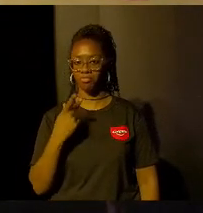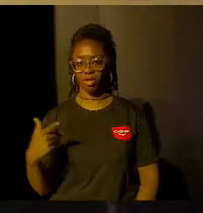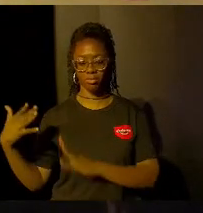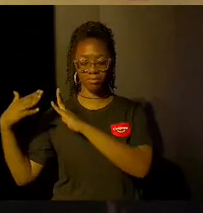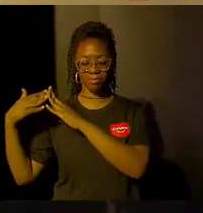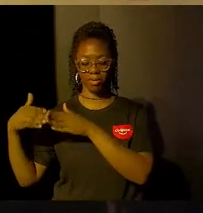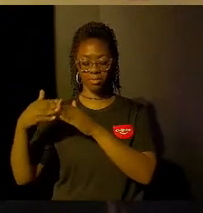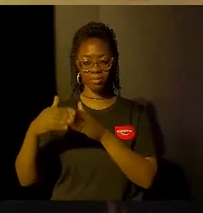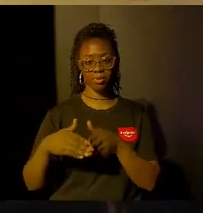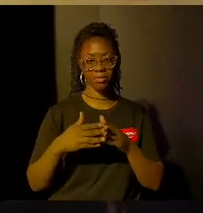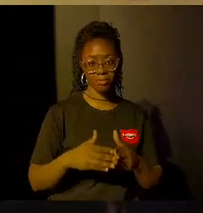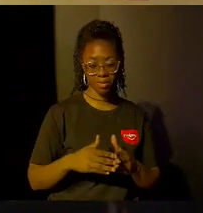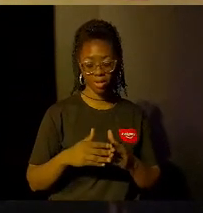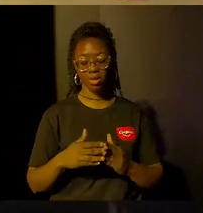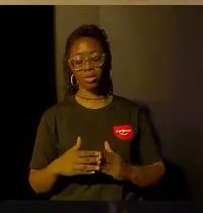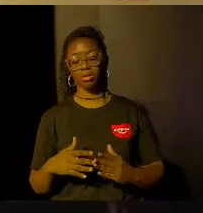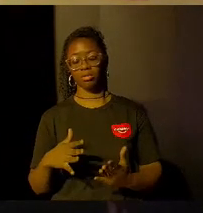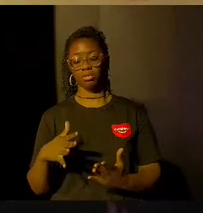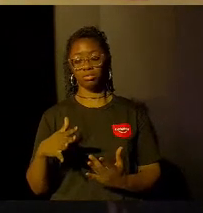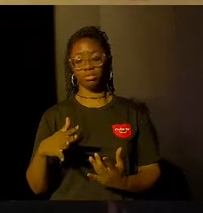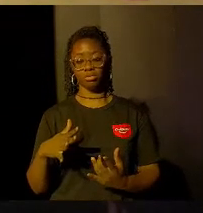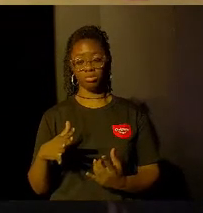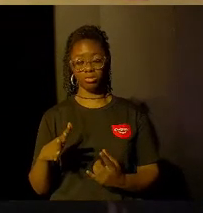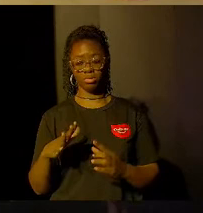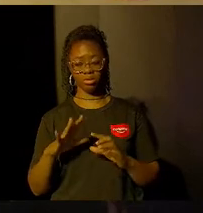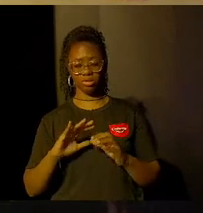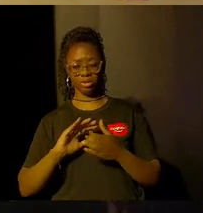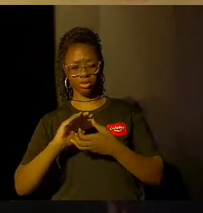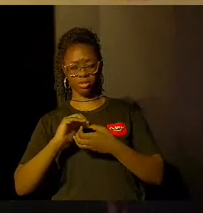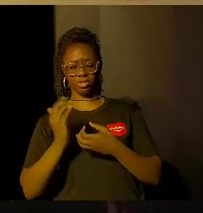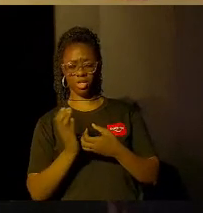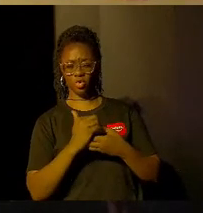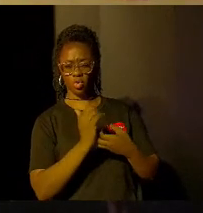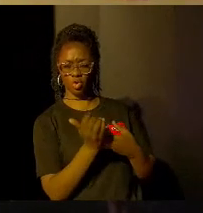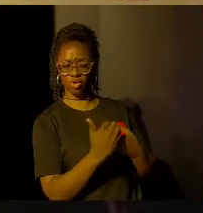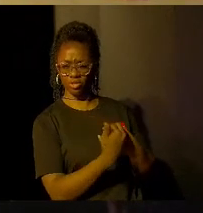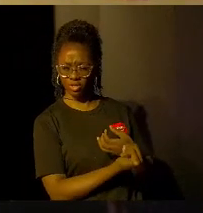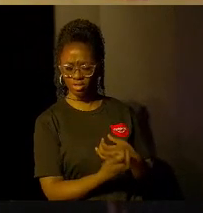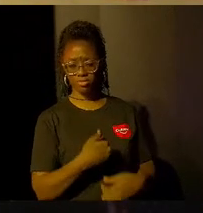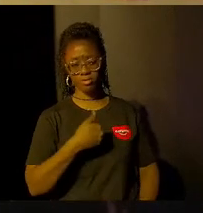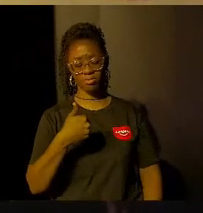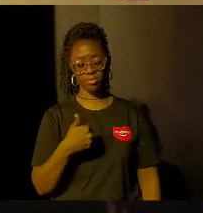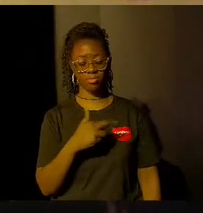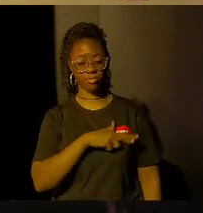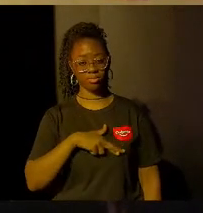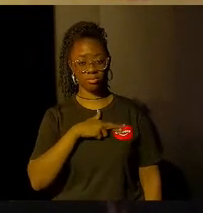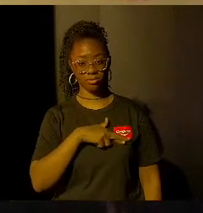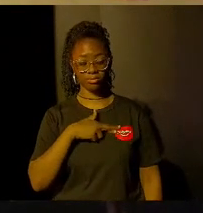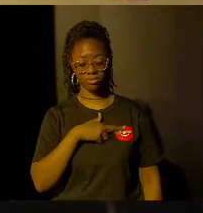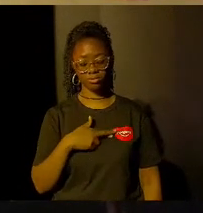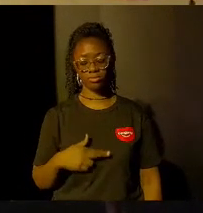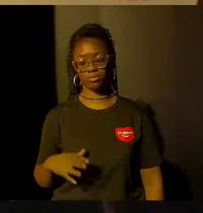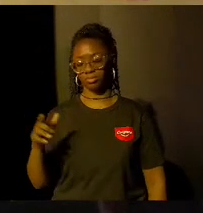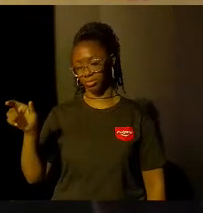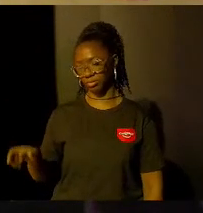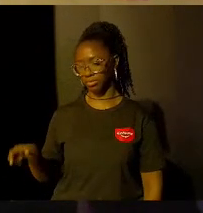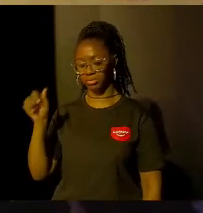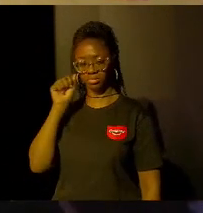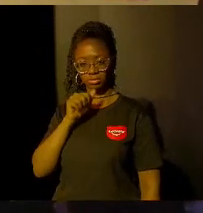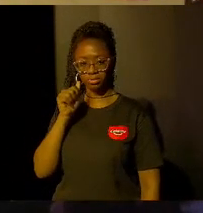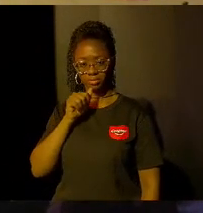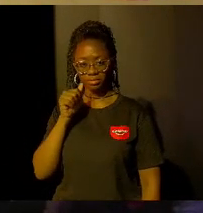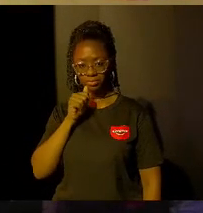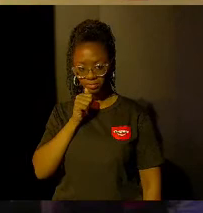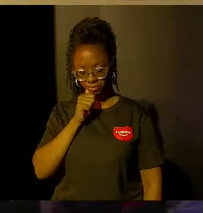colonialismo e Eco feminismo seu primeiro romance essa dama bate-boi foi nomeado para o